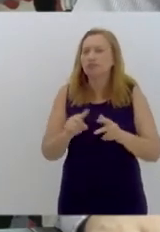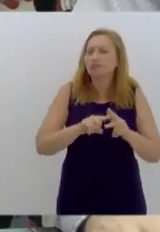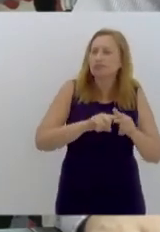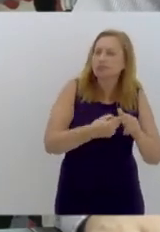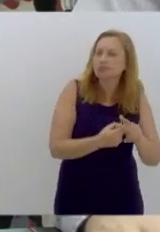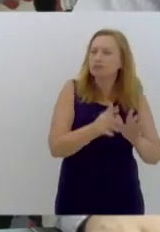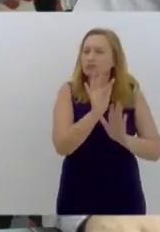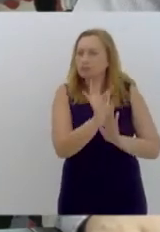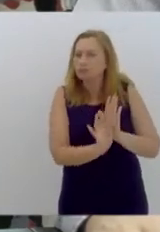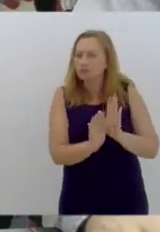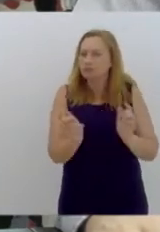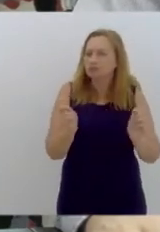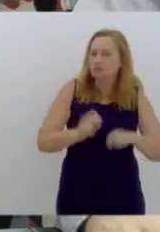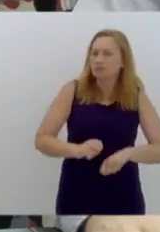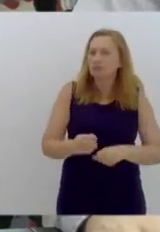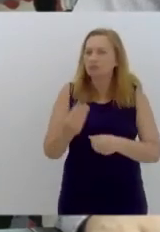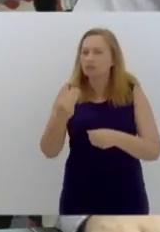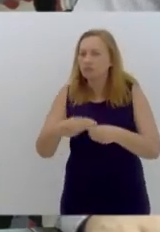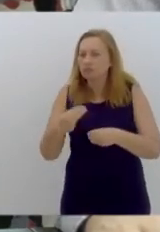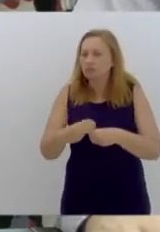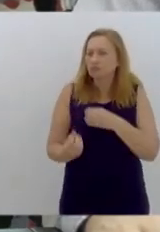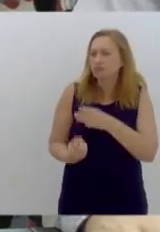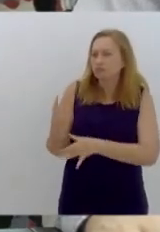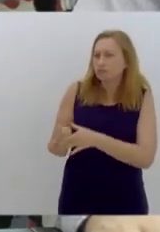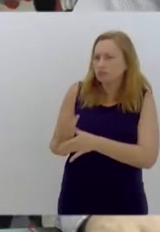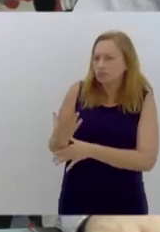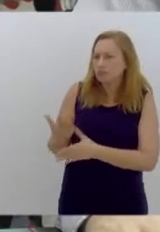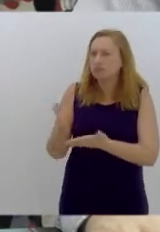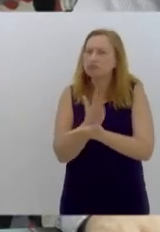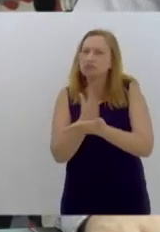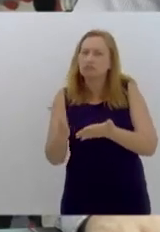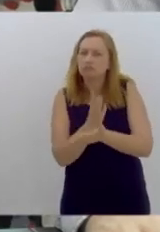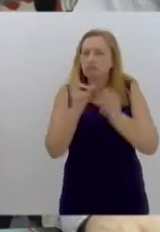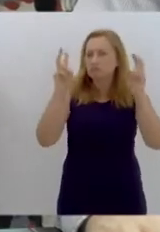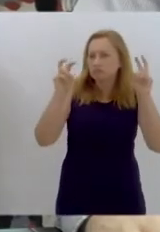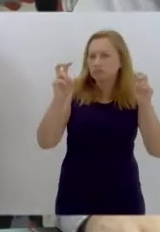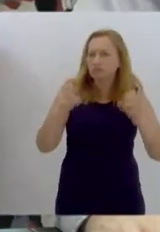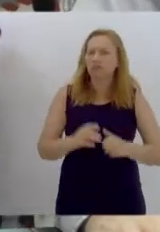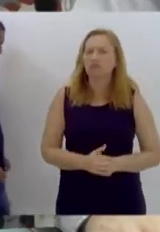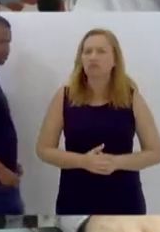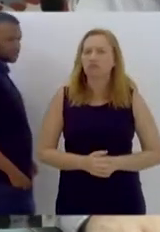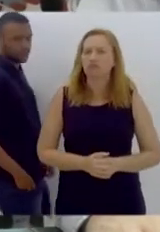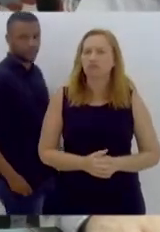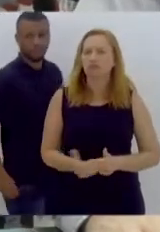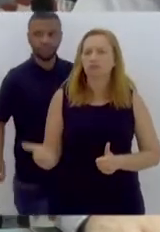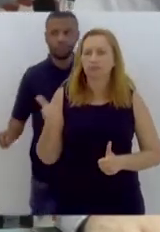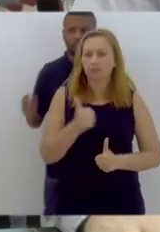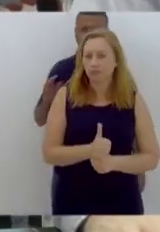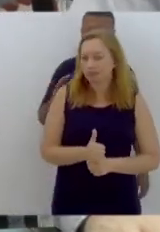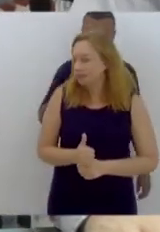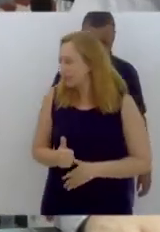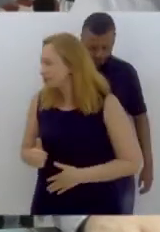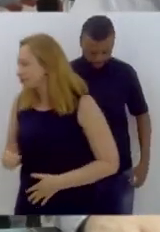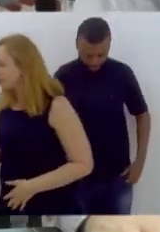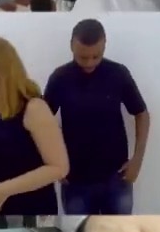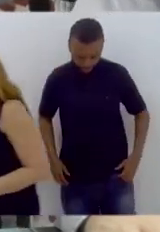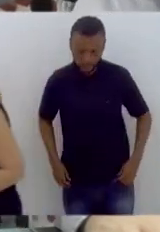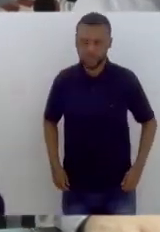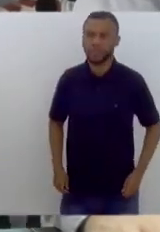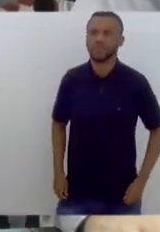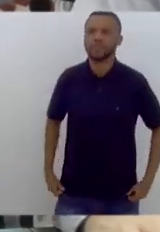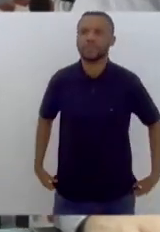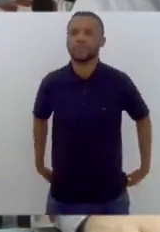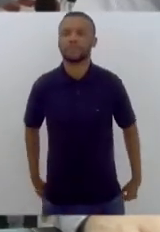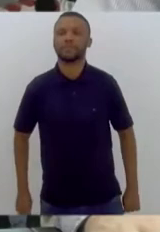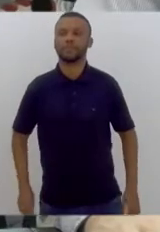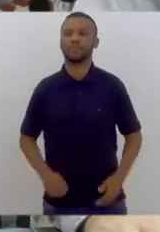mudou a capacidade daquele município de produção de alguma questão, você não tem uma avaliação pretérita, deputado Fábio